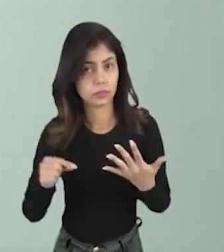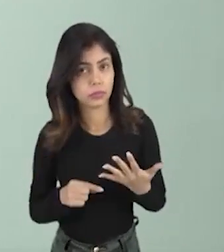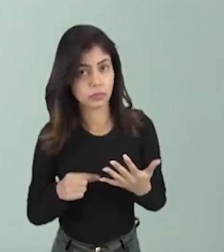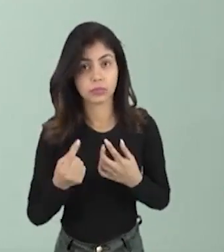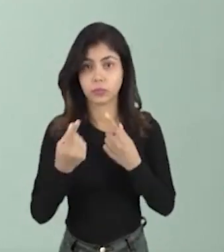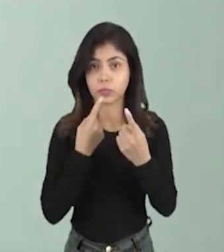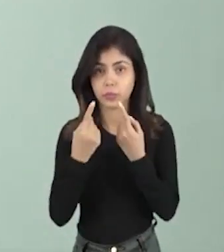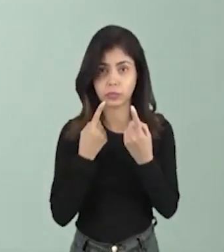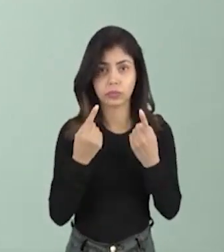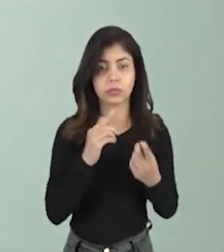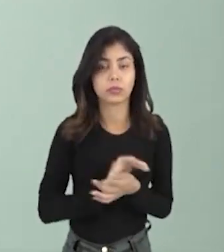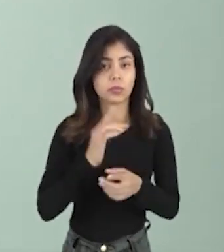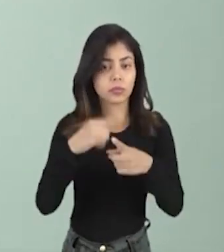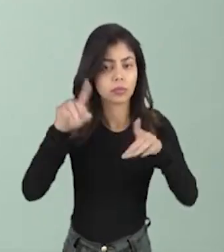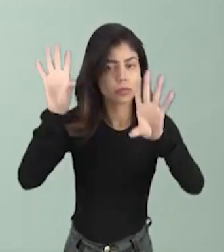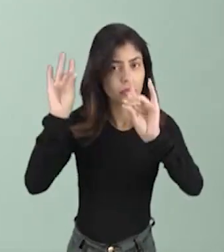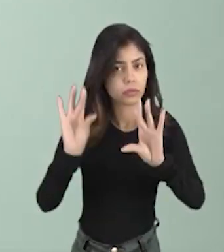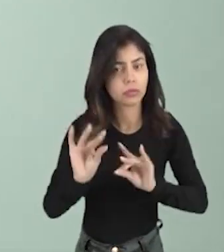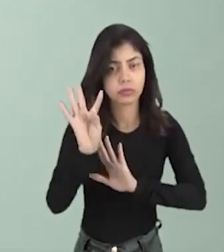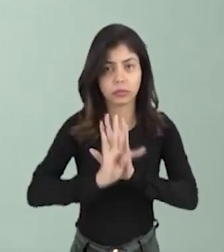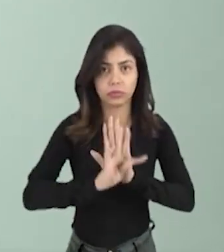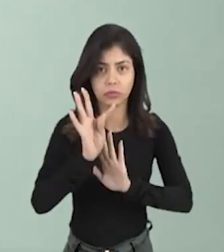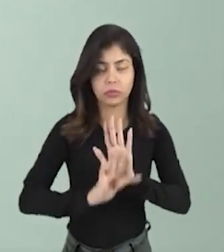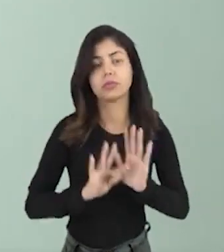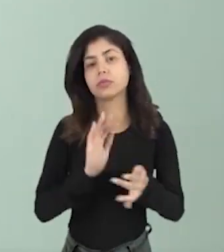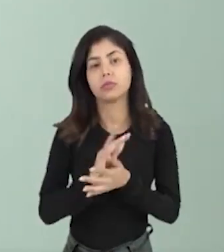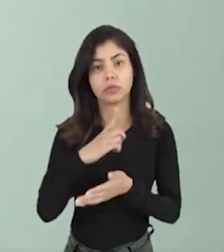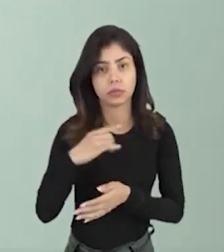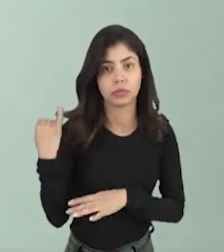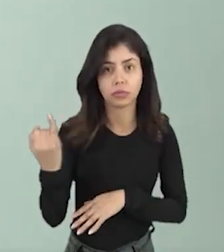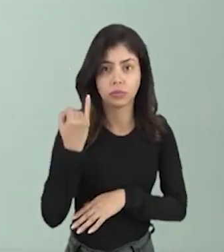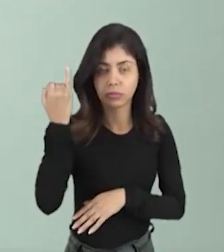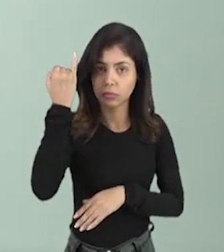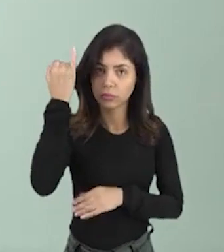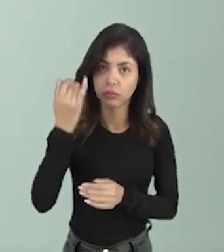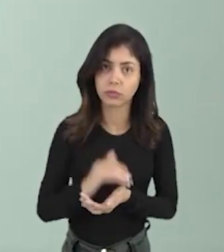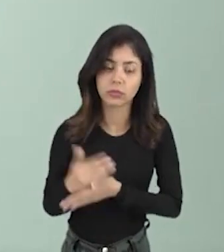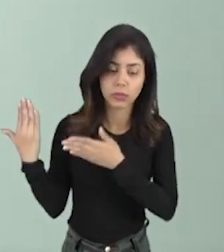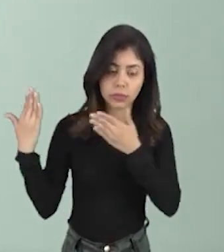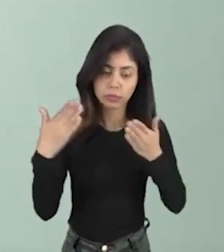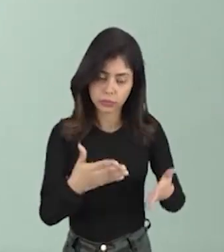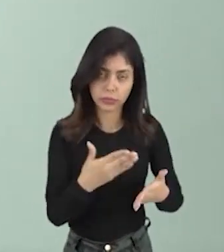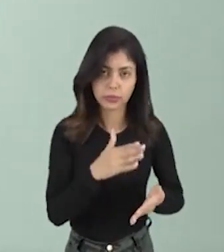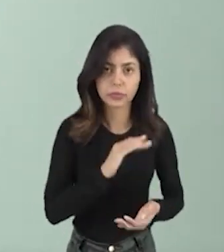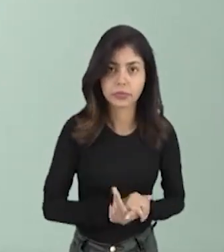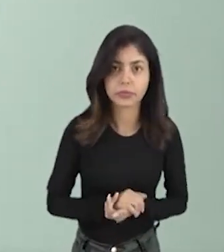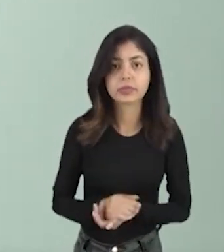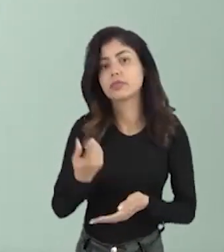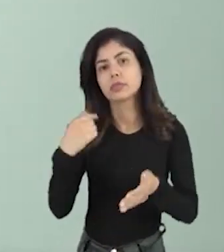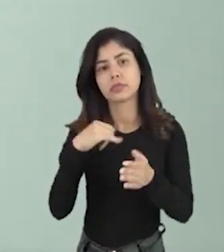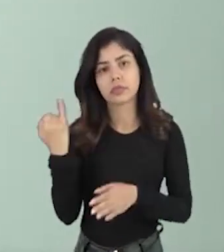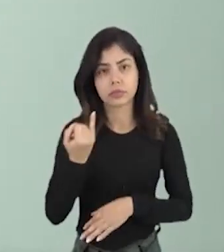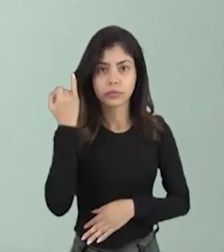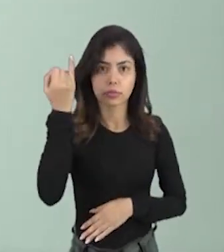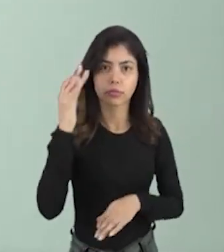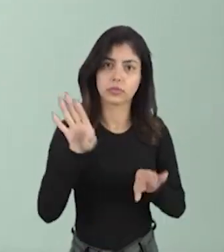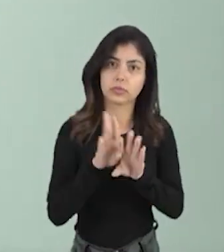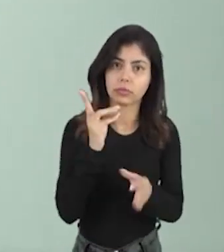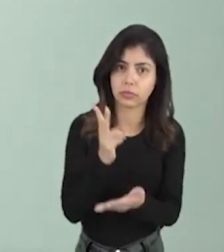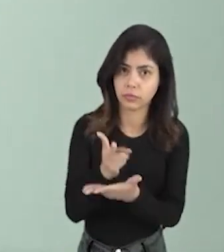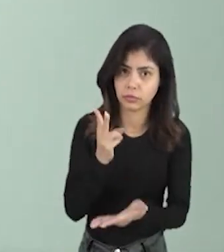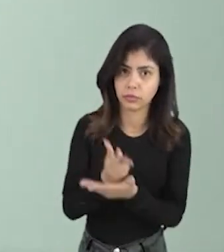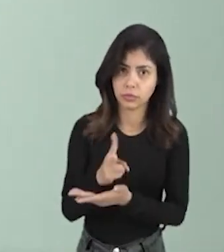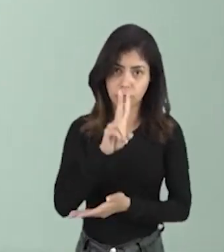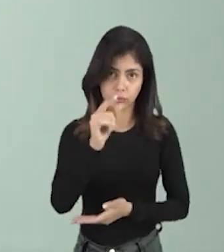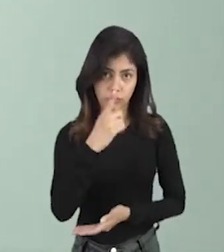da comunicação, porque cada texto tem uma função, tem um objetivo. E essas funções da linguagem